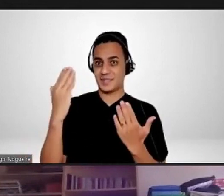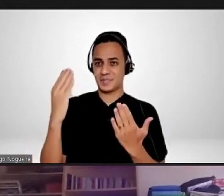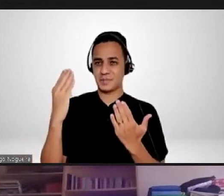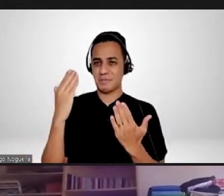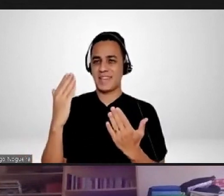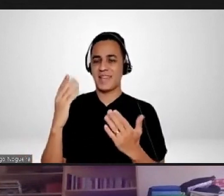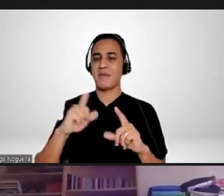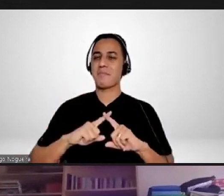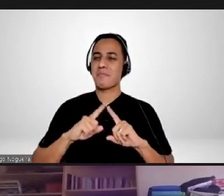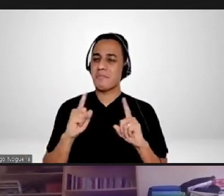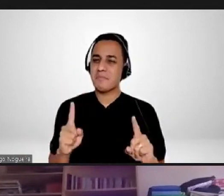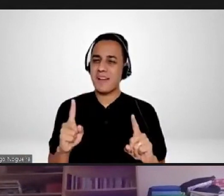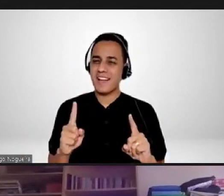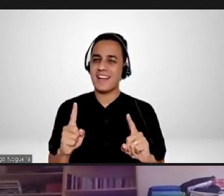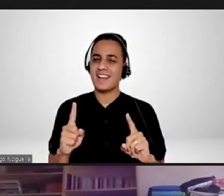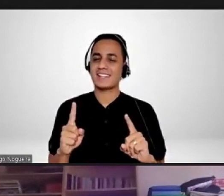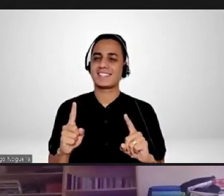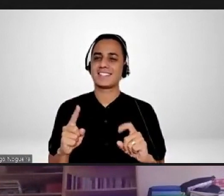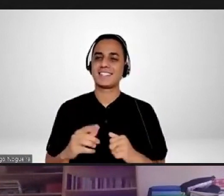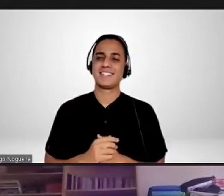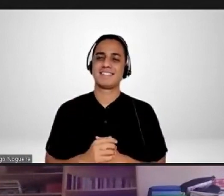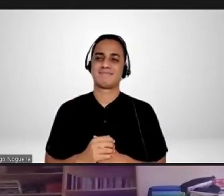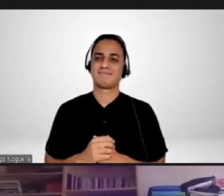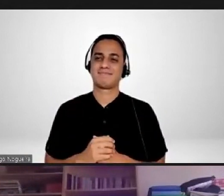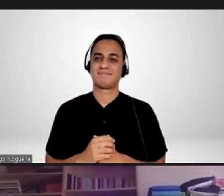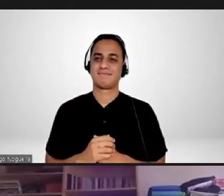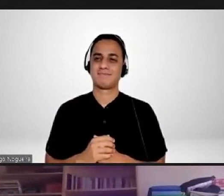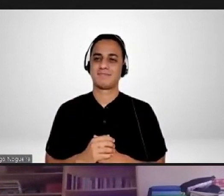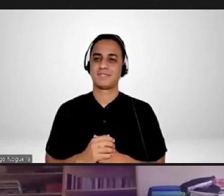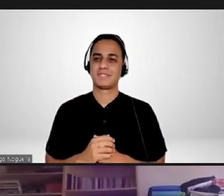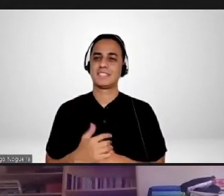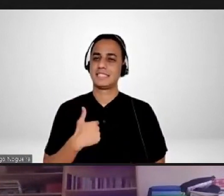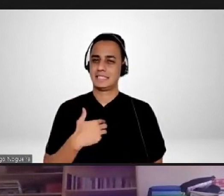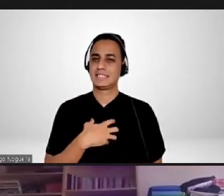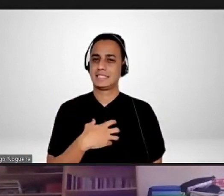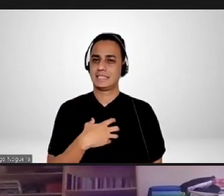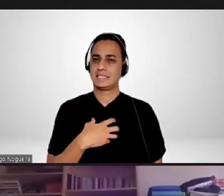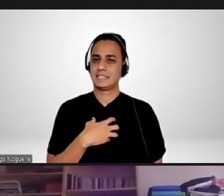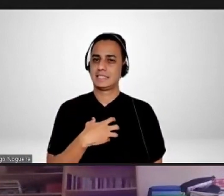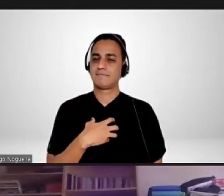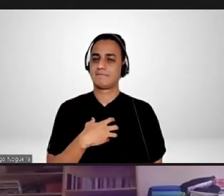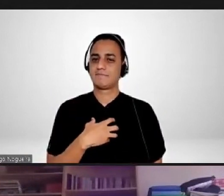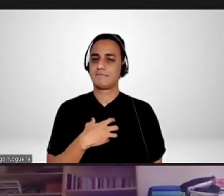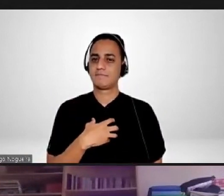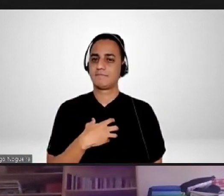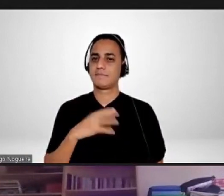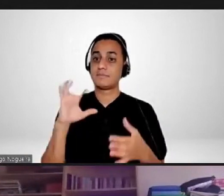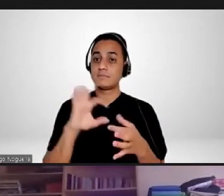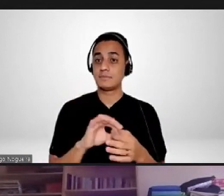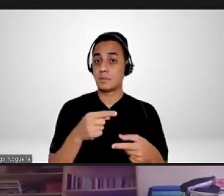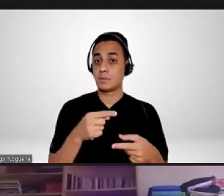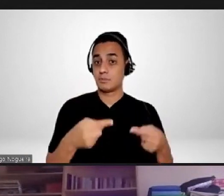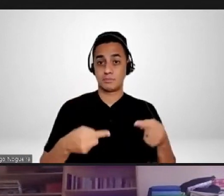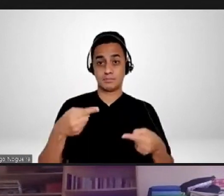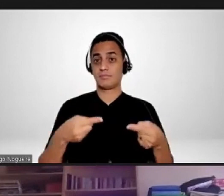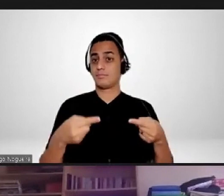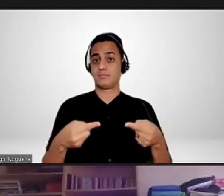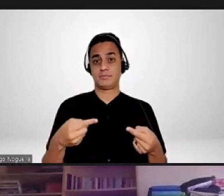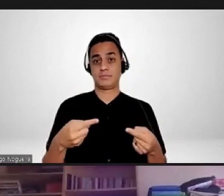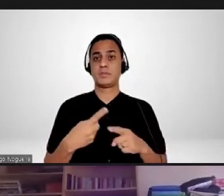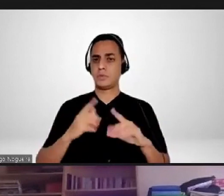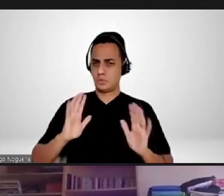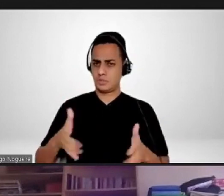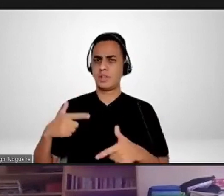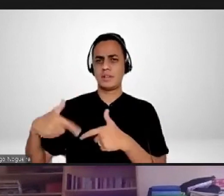arte, mas me parece que isso tem a ver com essa questão política, porque eu já trabalhei em lugares